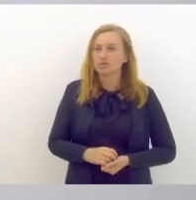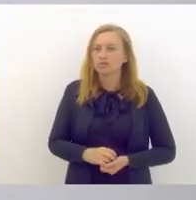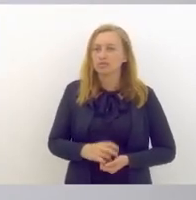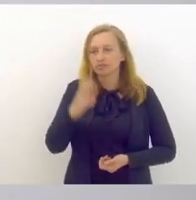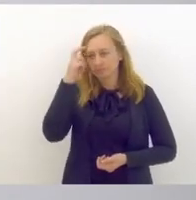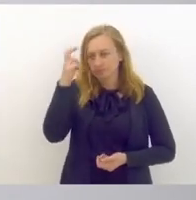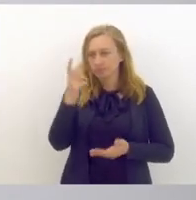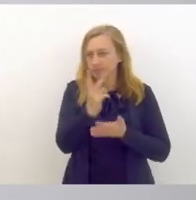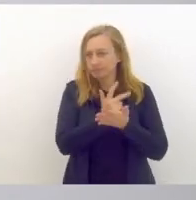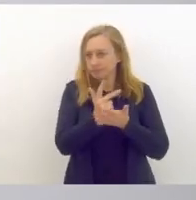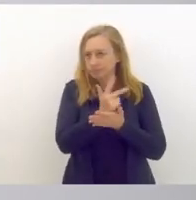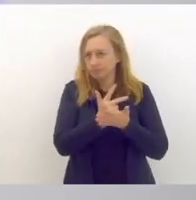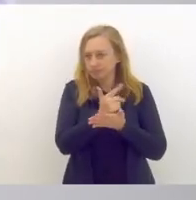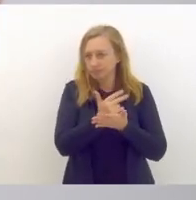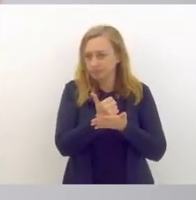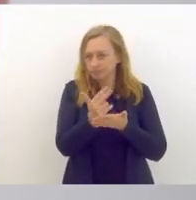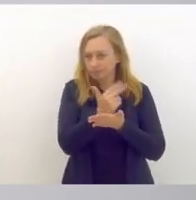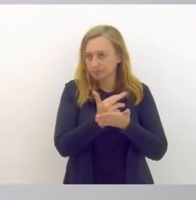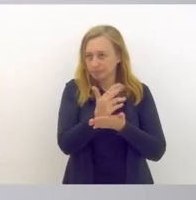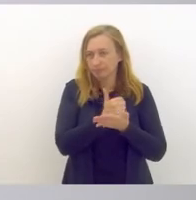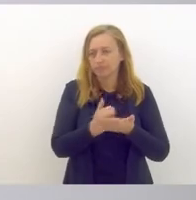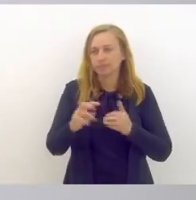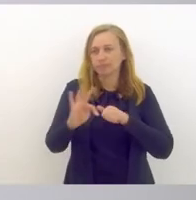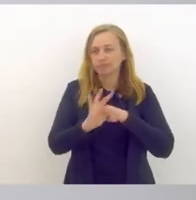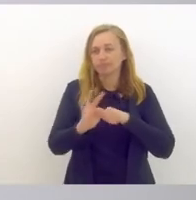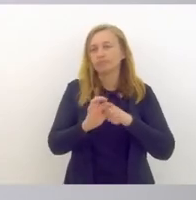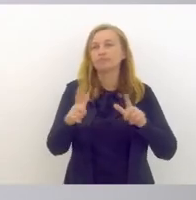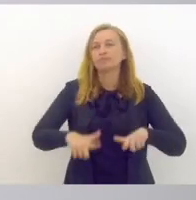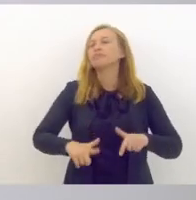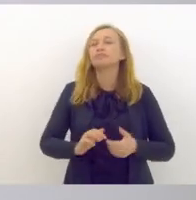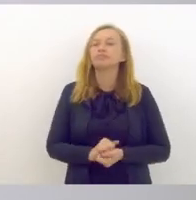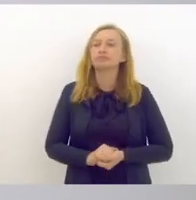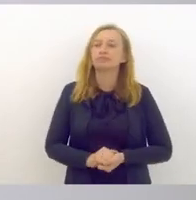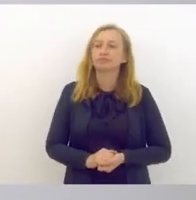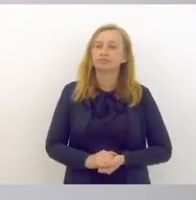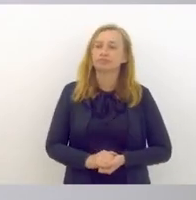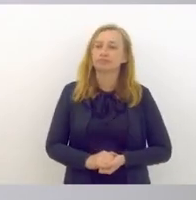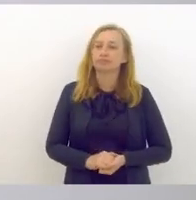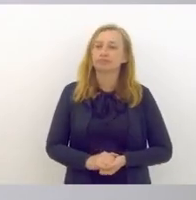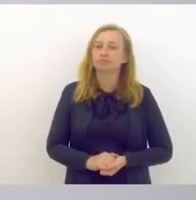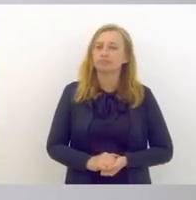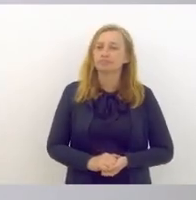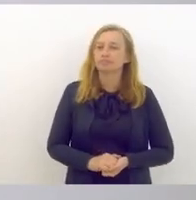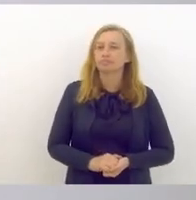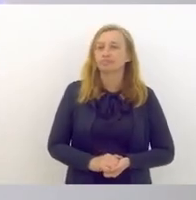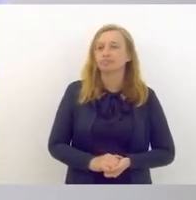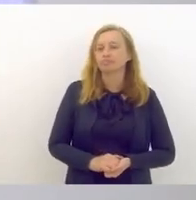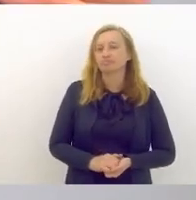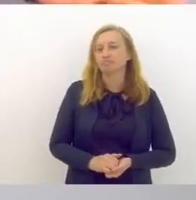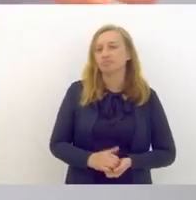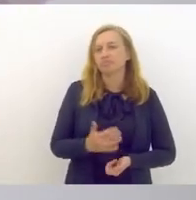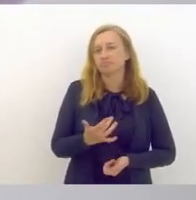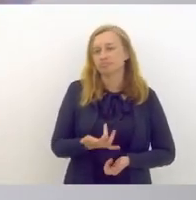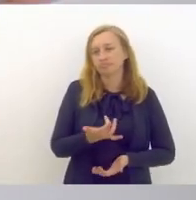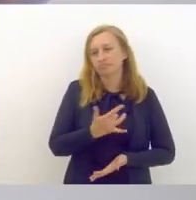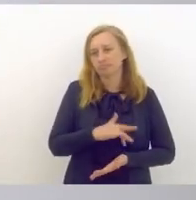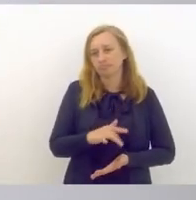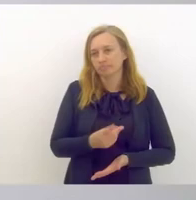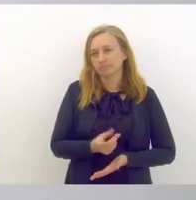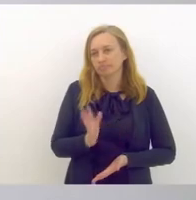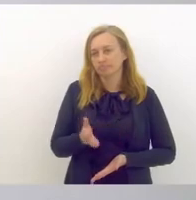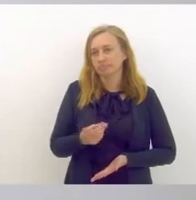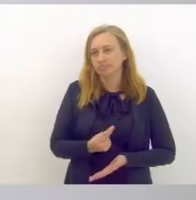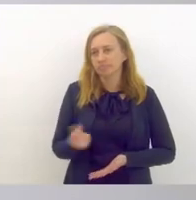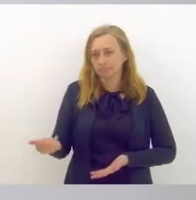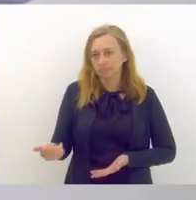desse desenho, um baita garoto, um técnico, e pena que não está lá no INEA, porque estaria... Até ontem me passou uma